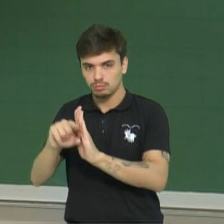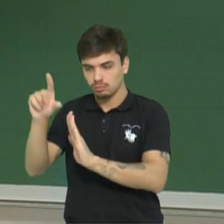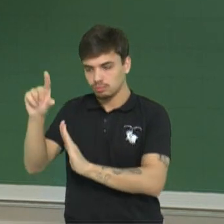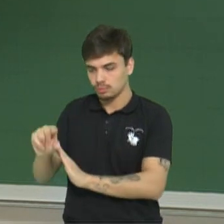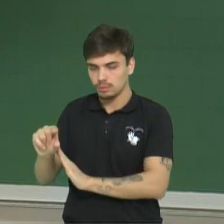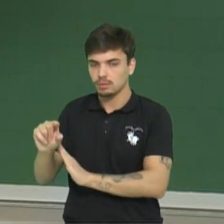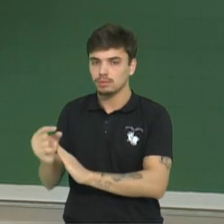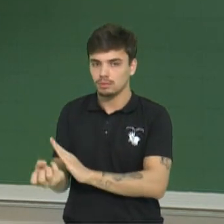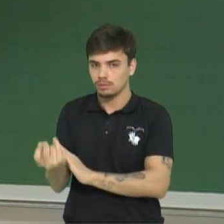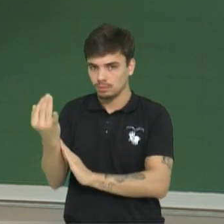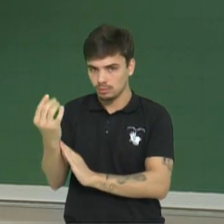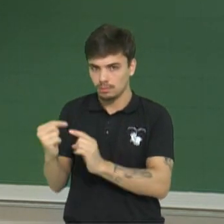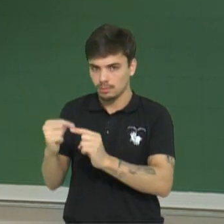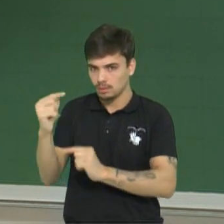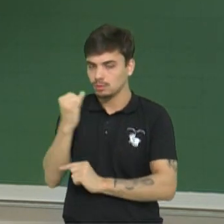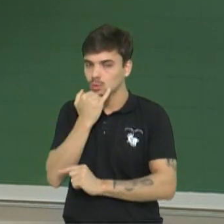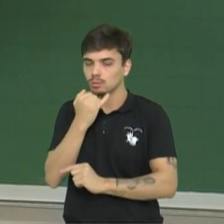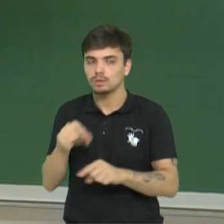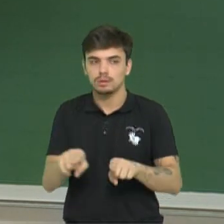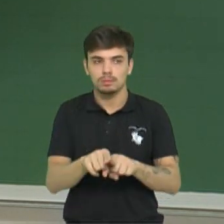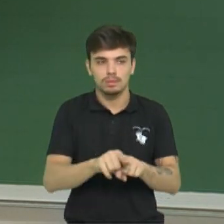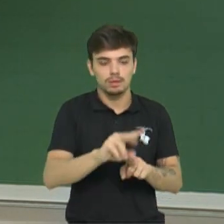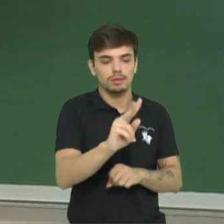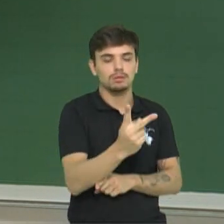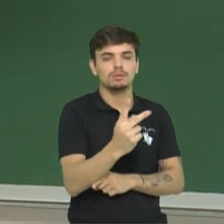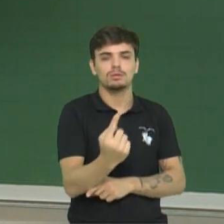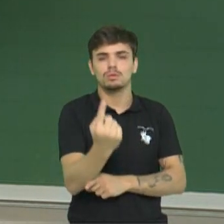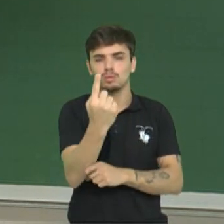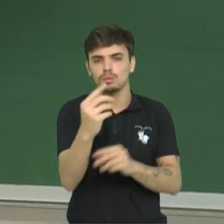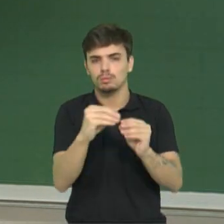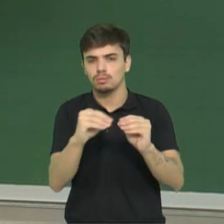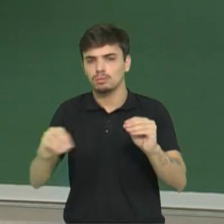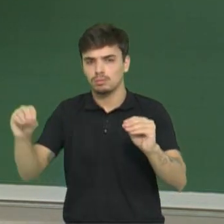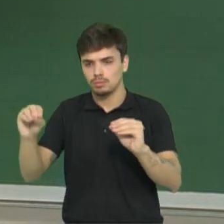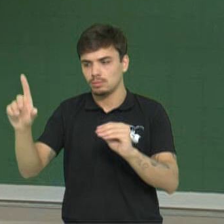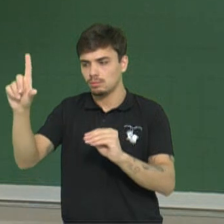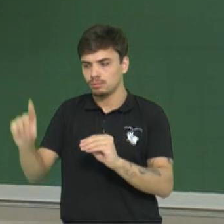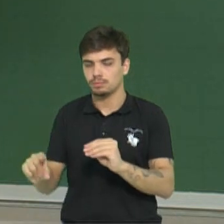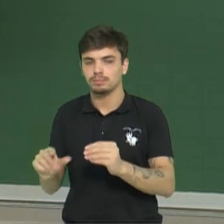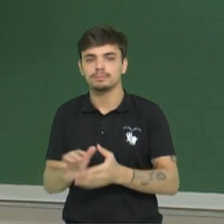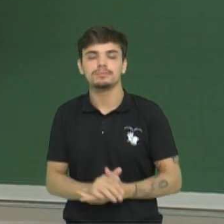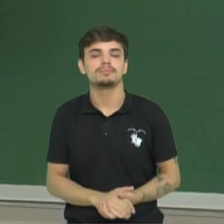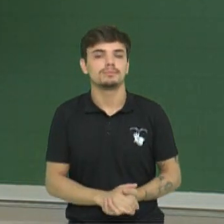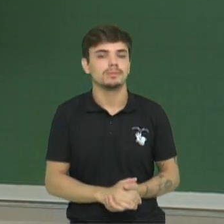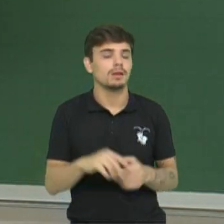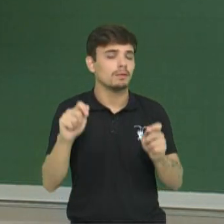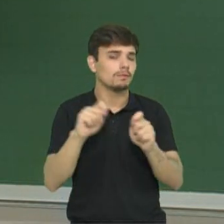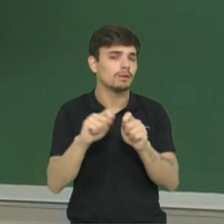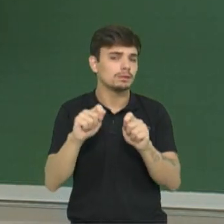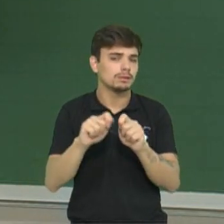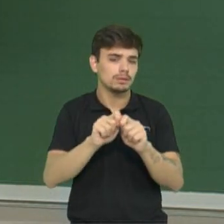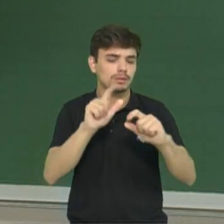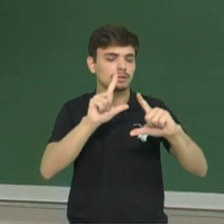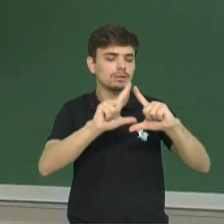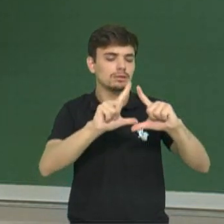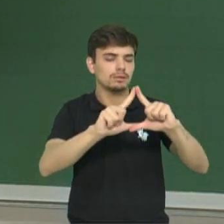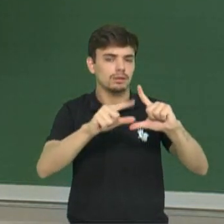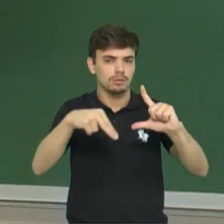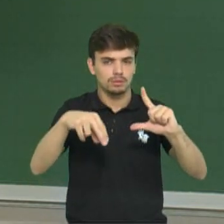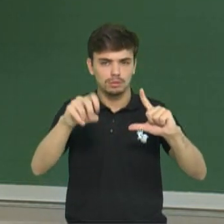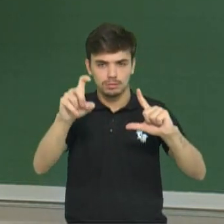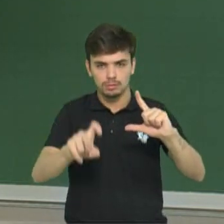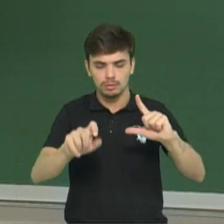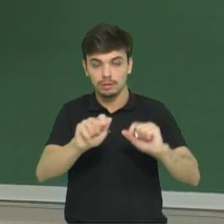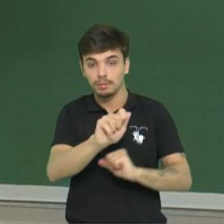e o hidrogênio aqui de 1 para 0 sofreu a redução. Fazendo o delta NOx para o